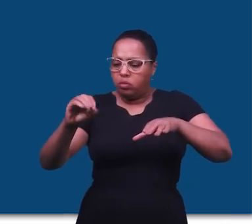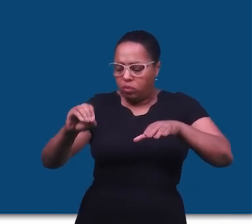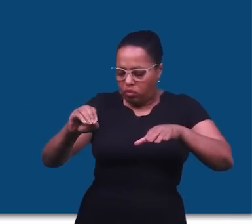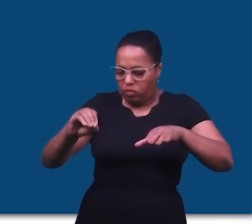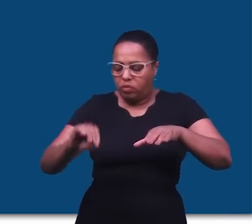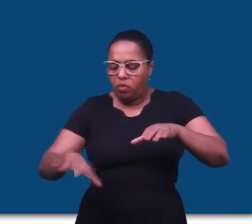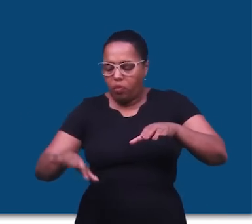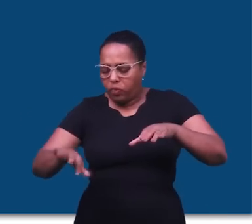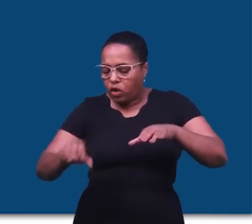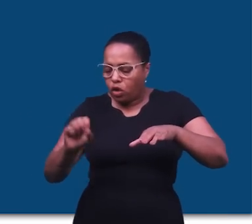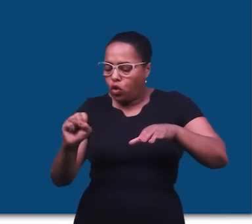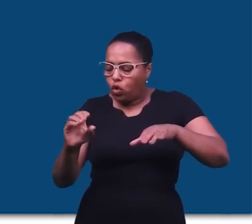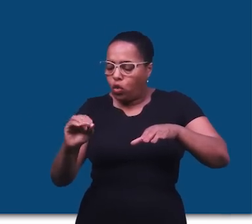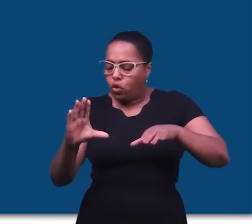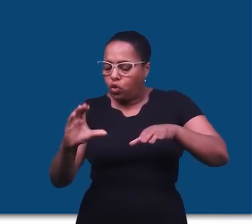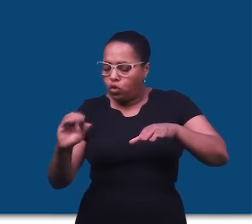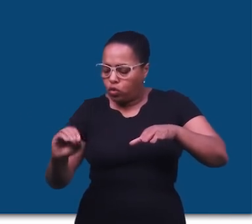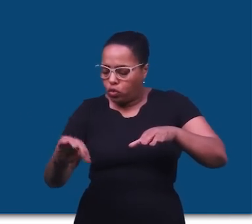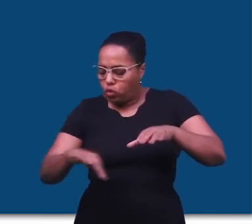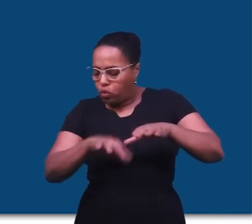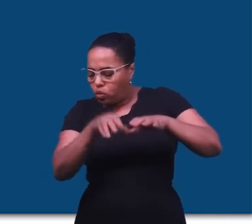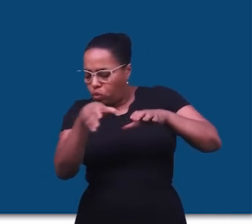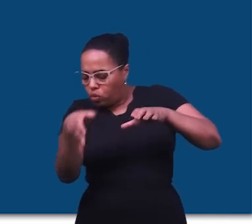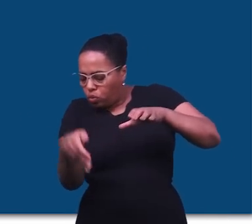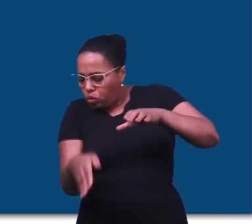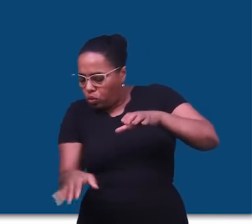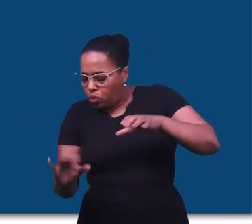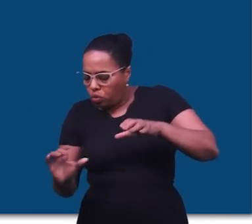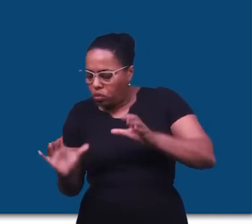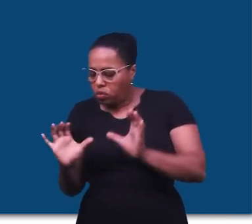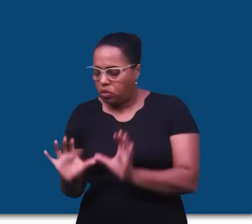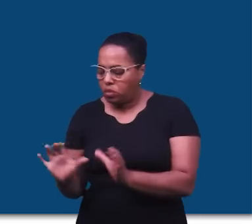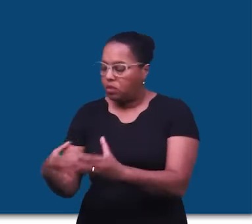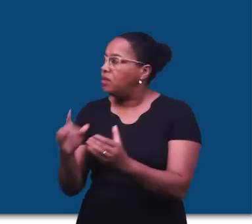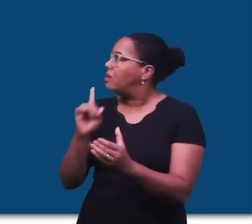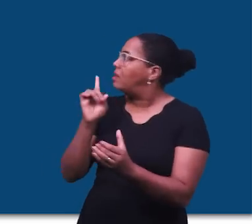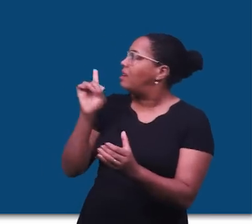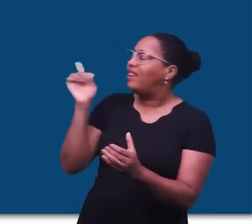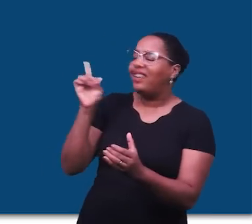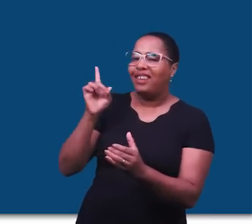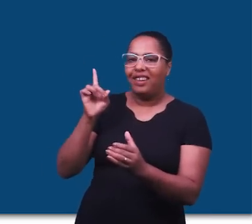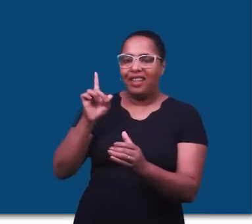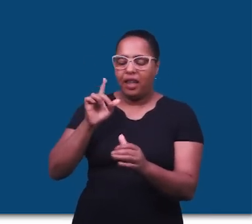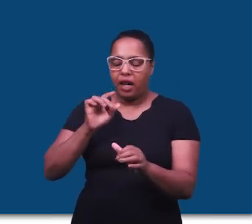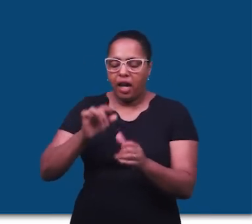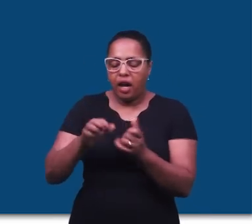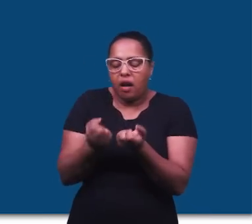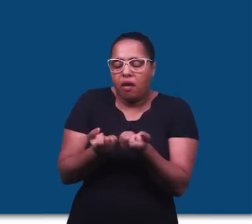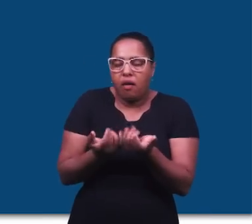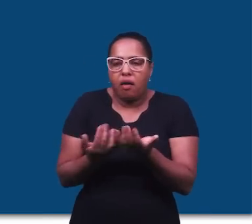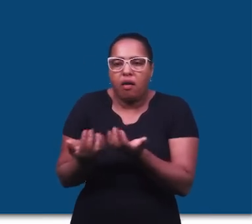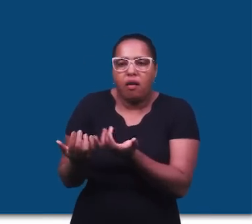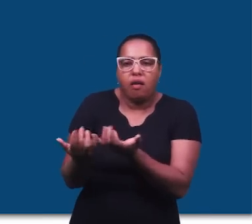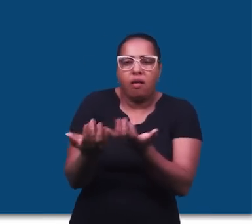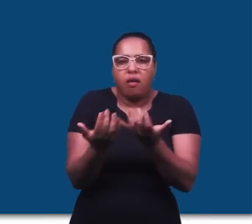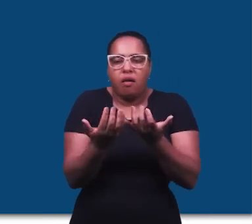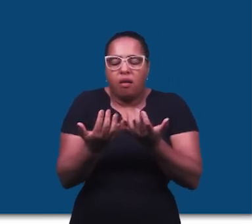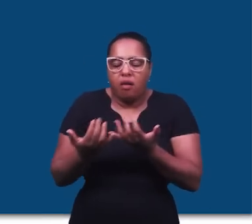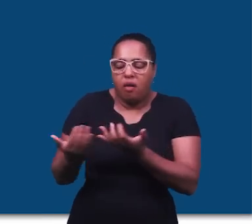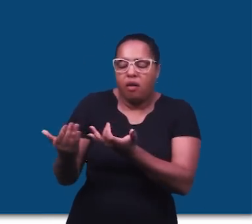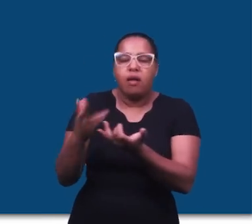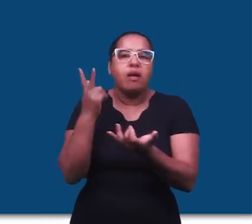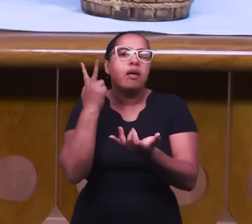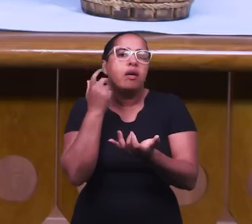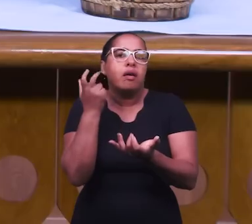da uva, esse suco da uva, ele é colocado num recipiente, onde ali ele passa por uma fermentação